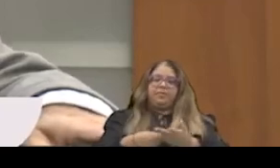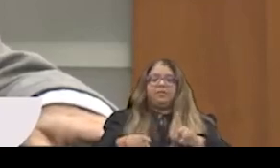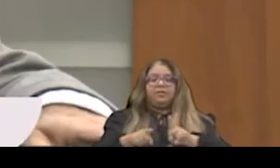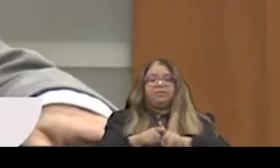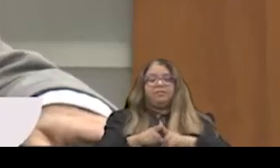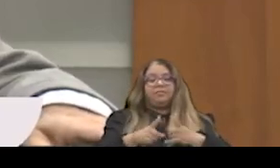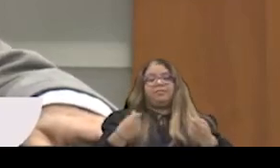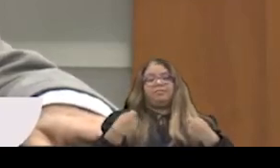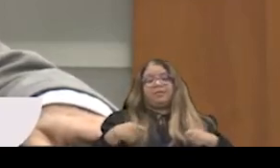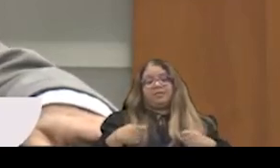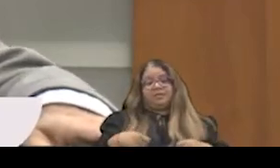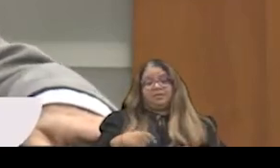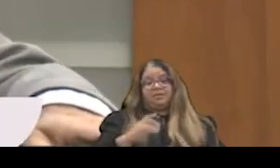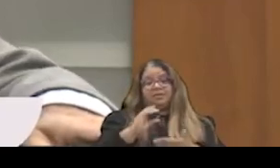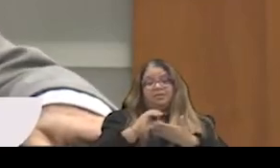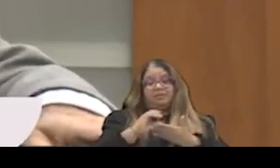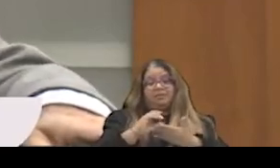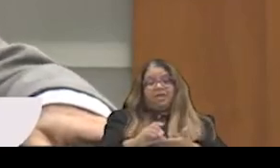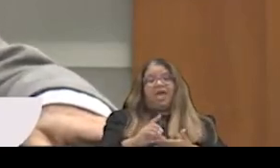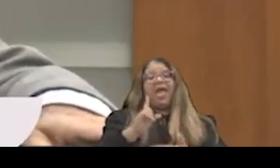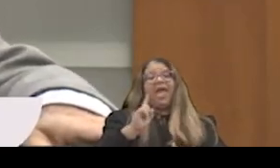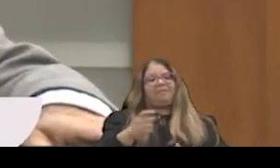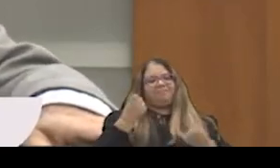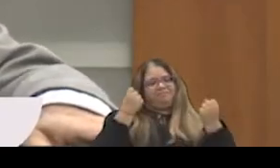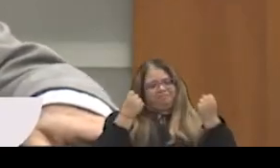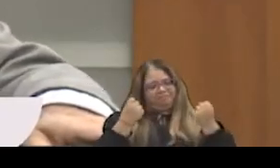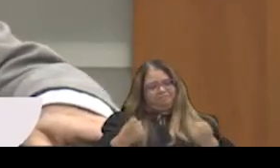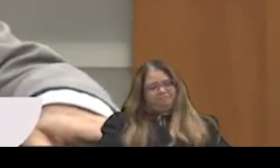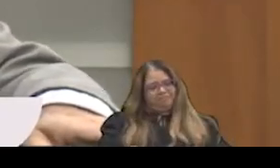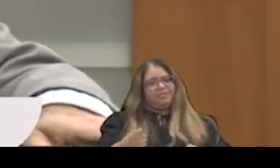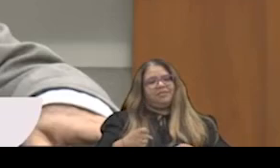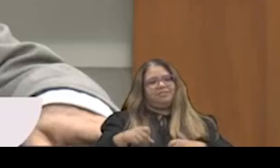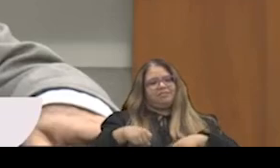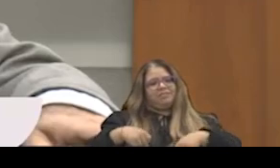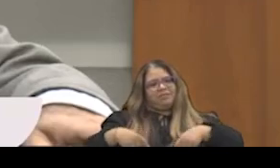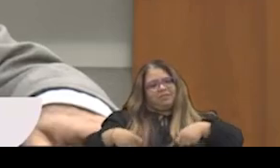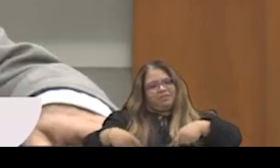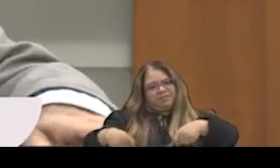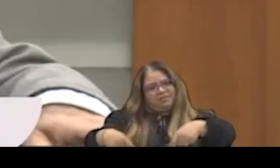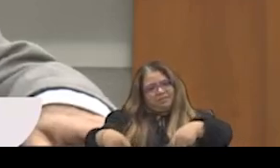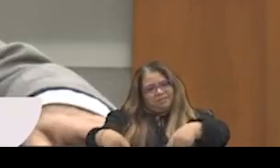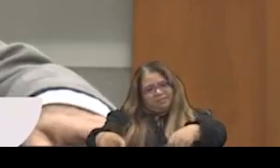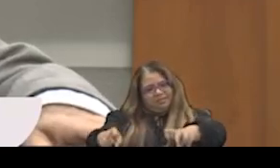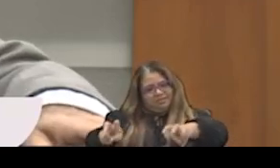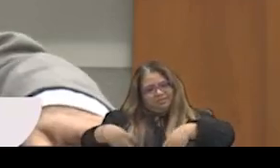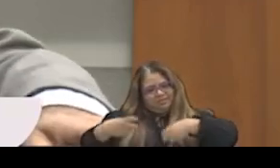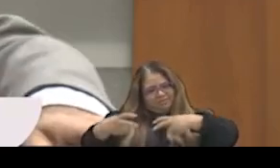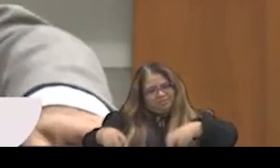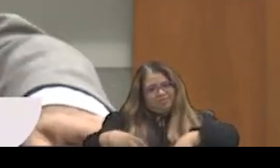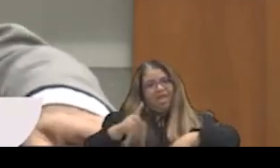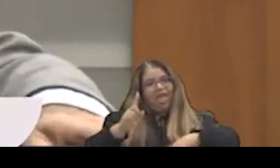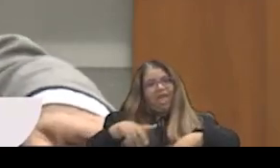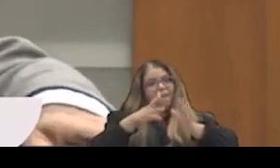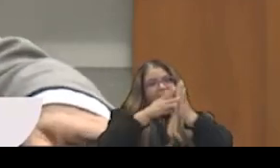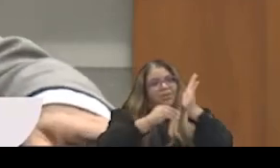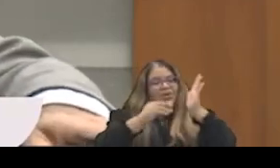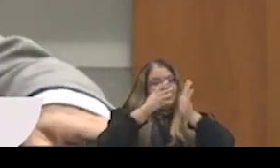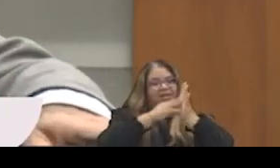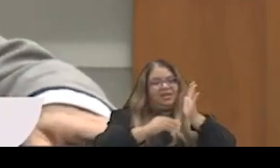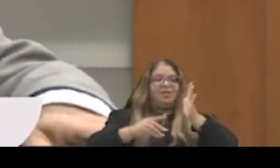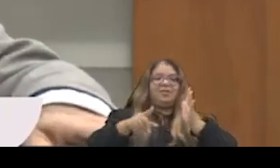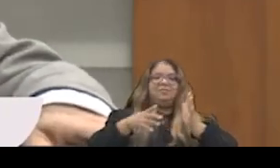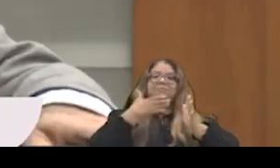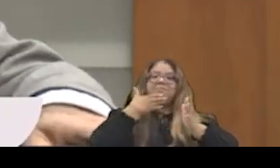precisa investir pesadamente na agricultura familiar para a gente ter um outro modelo não de exploração